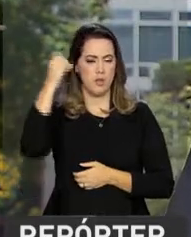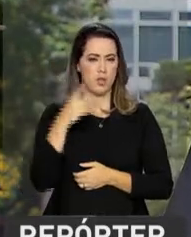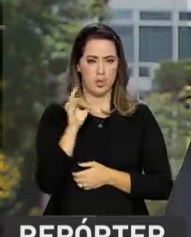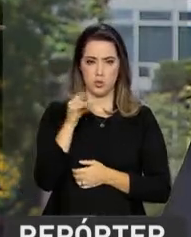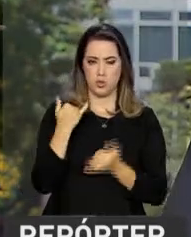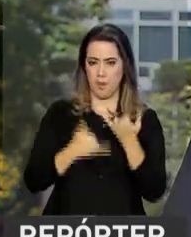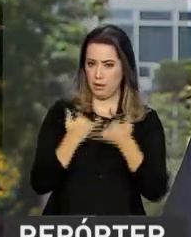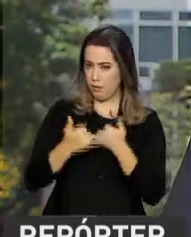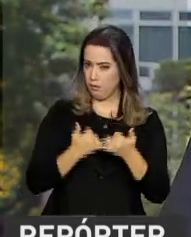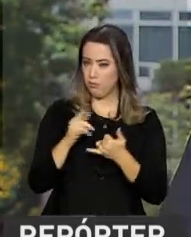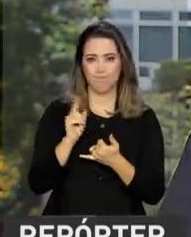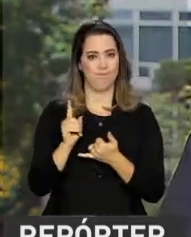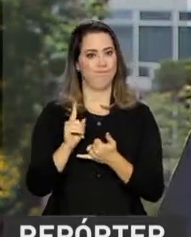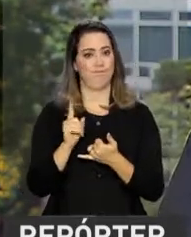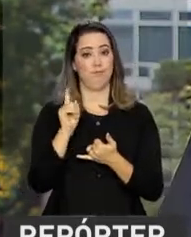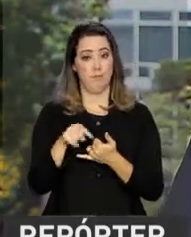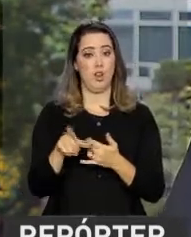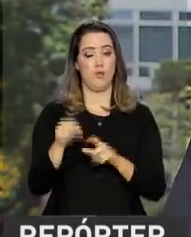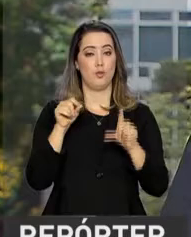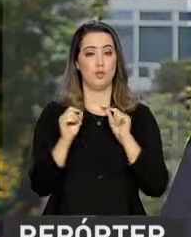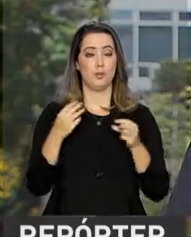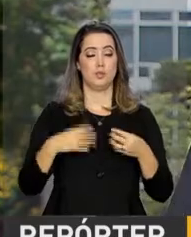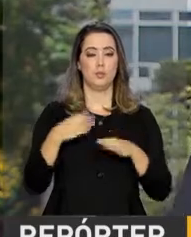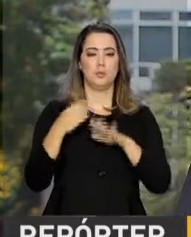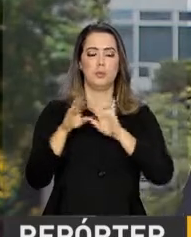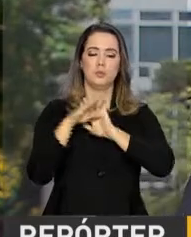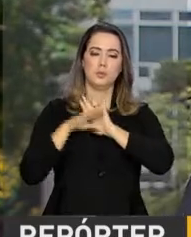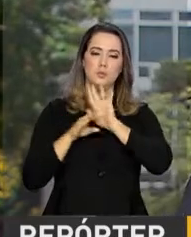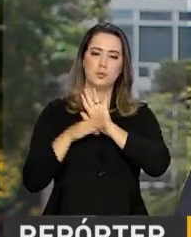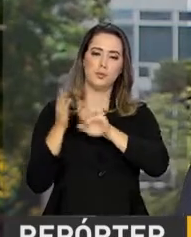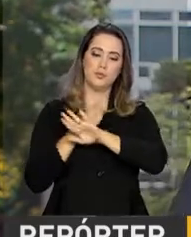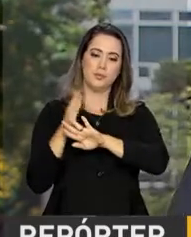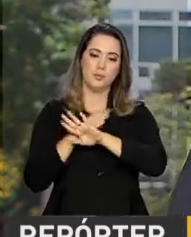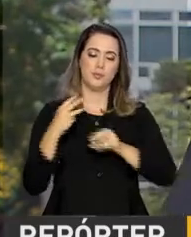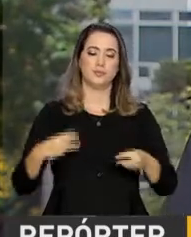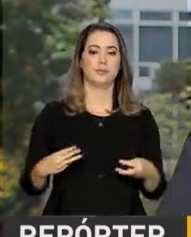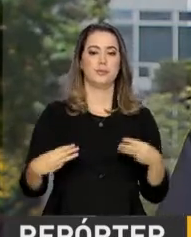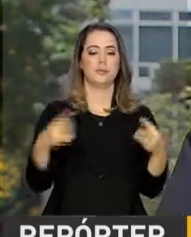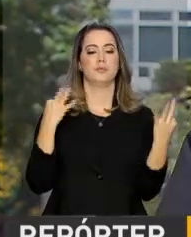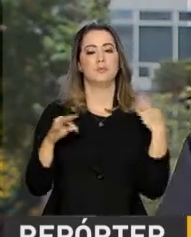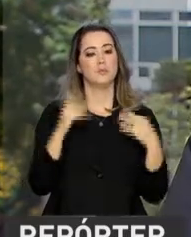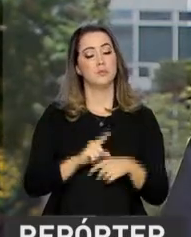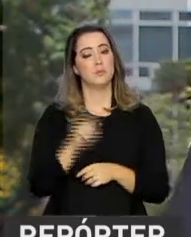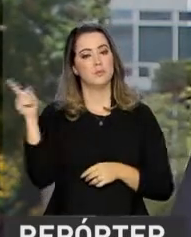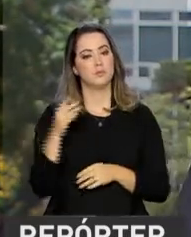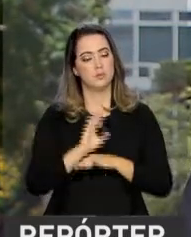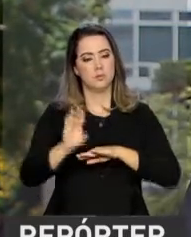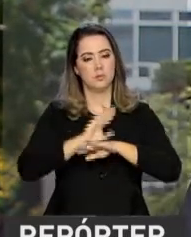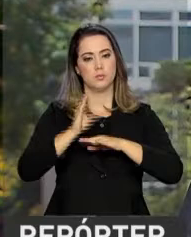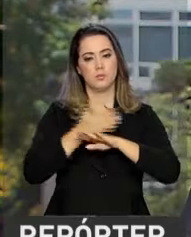se divertir. Ela foi selecionada pelo Programa de Qualificação Internacional do Ministério do Turismo. Lá na Inglaterra, ela vai passar por cursos